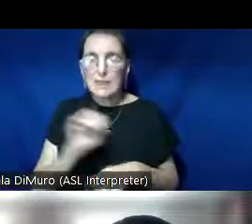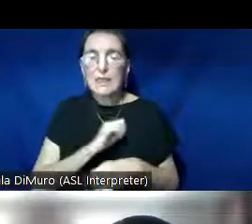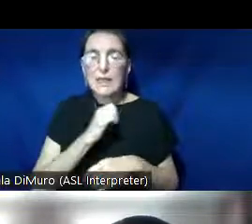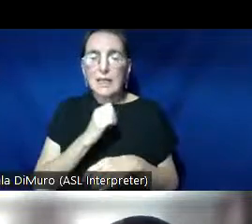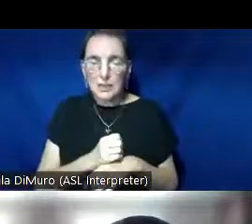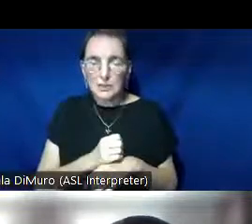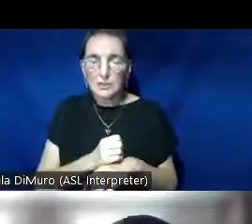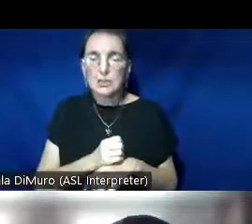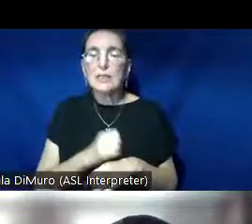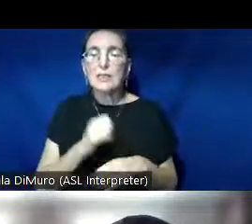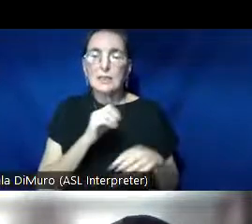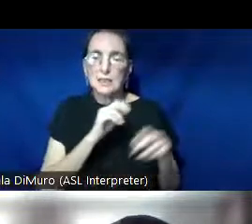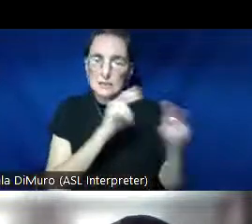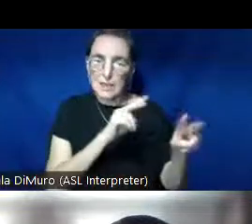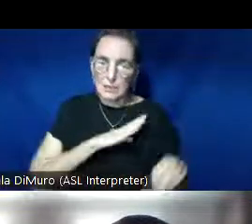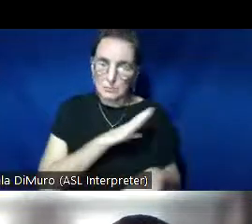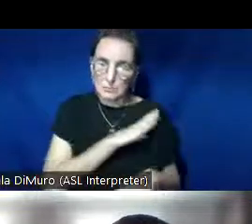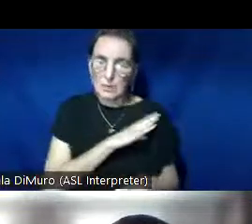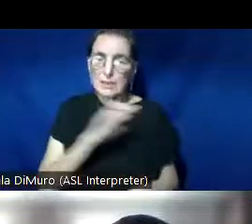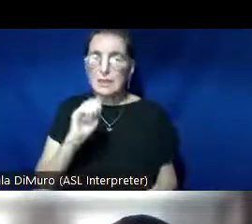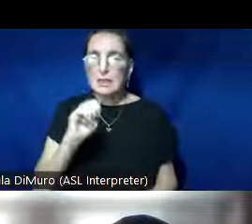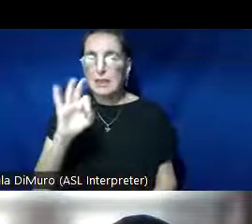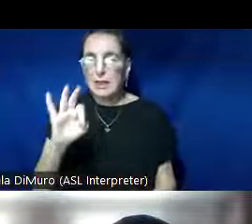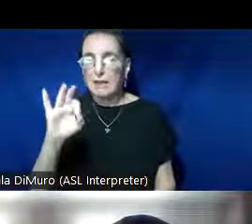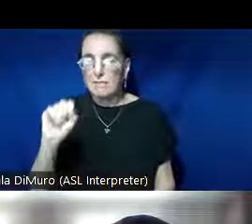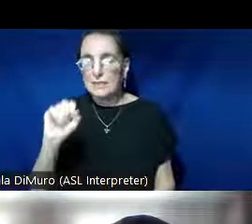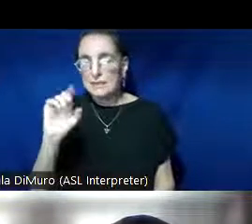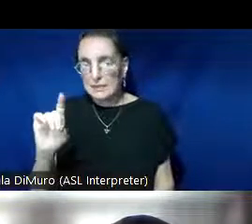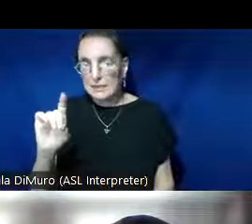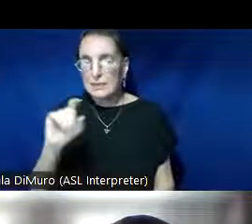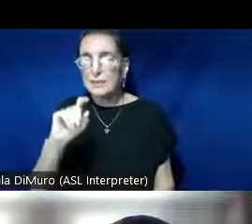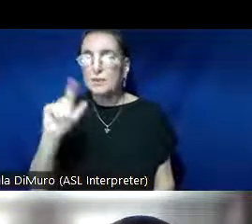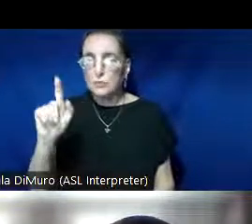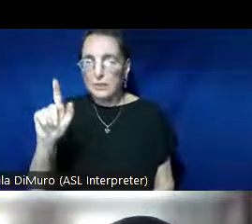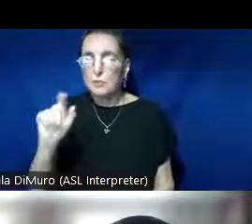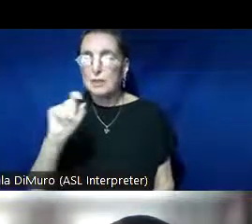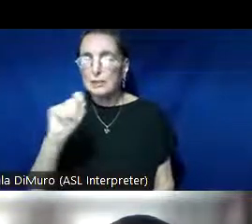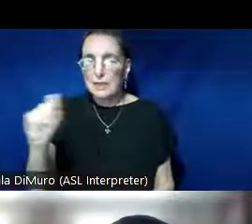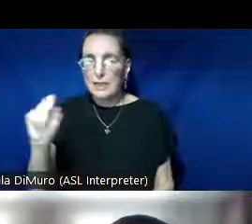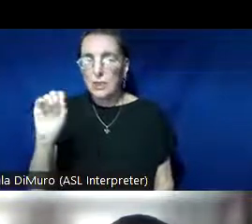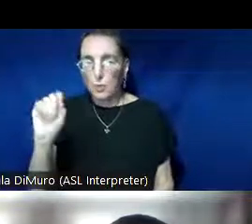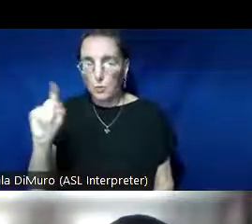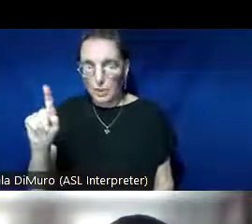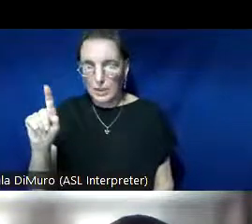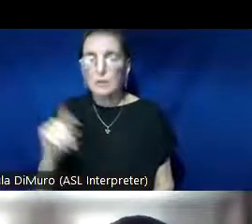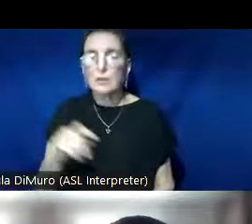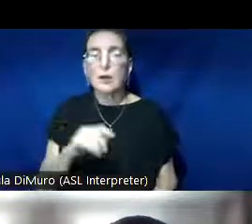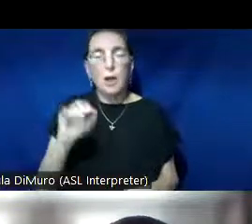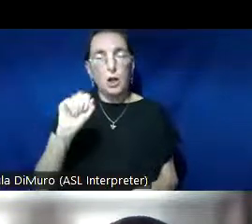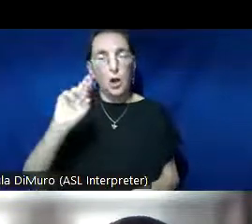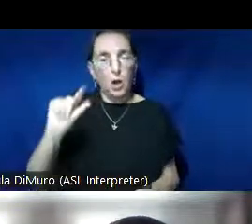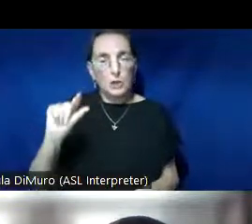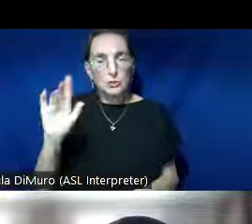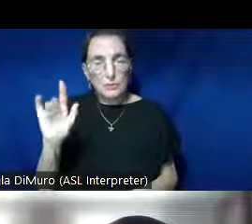Serviços para chamadas que tá entra de falantes limitados em inglês, que